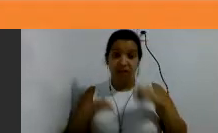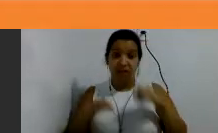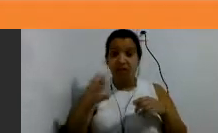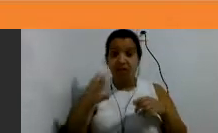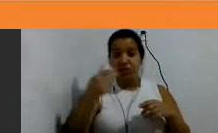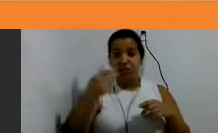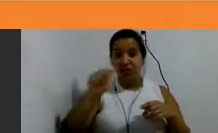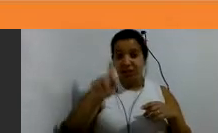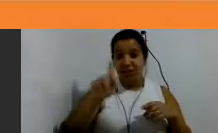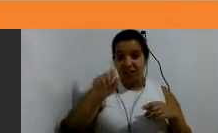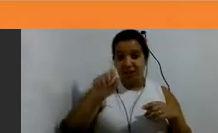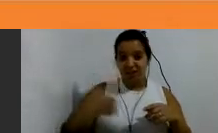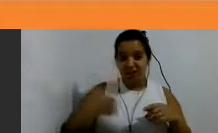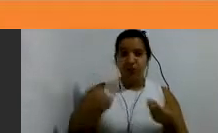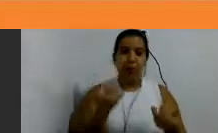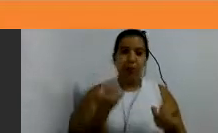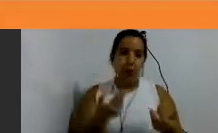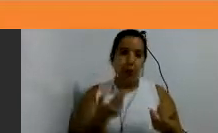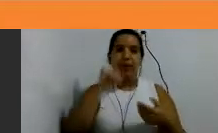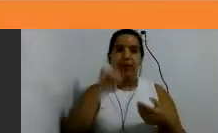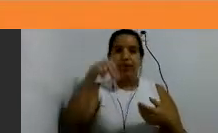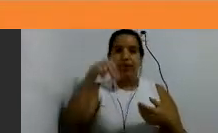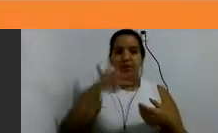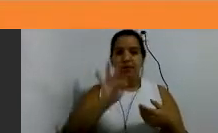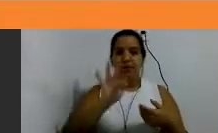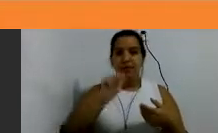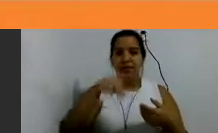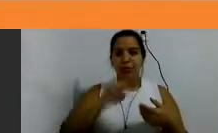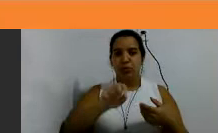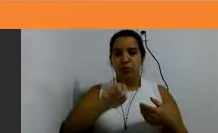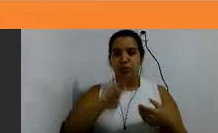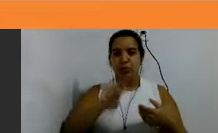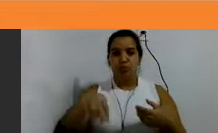chagas, é a Leishmania infantum.